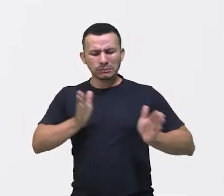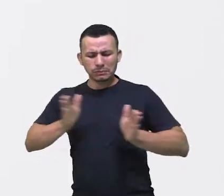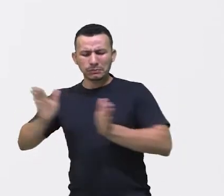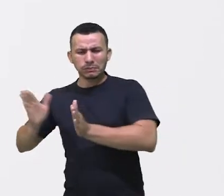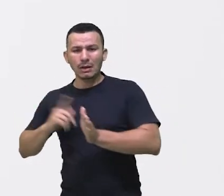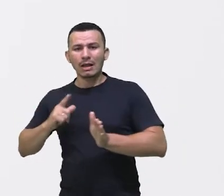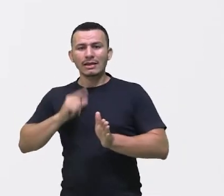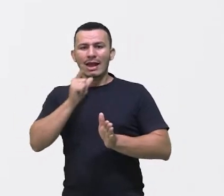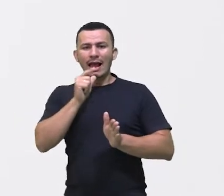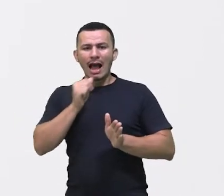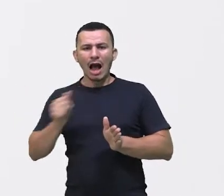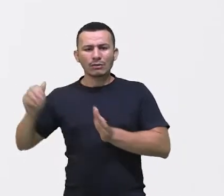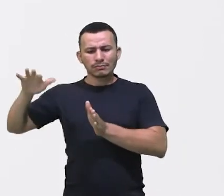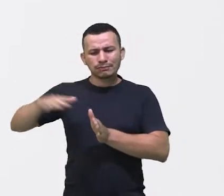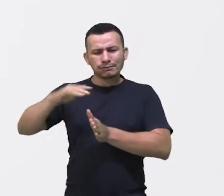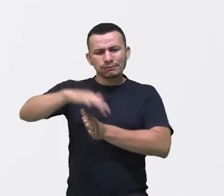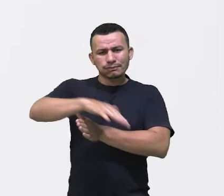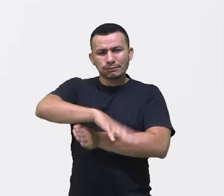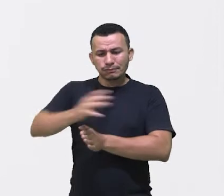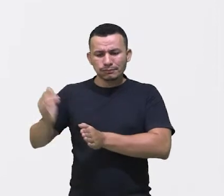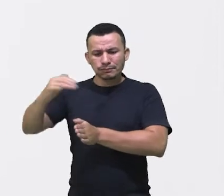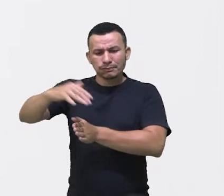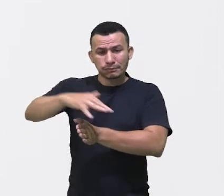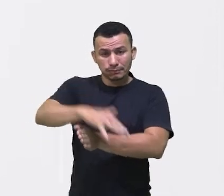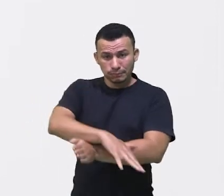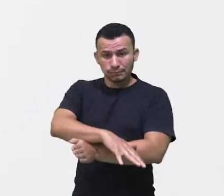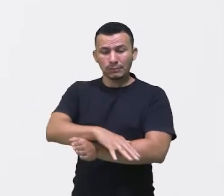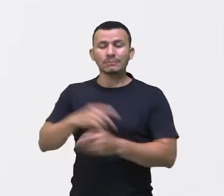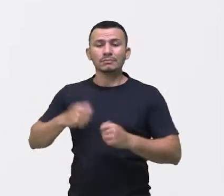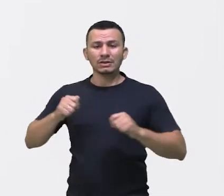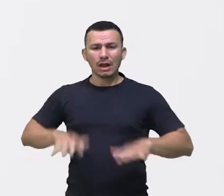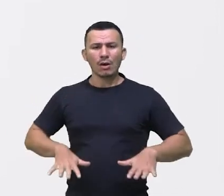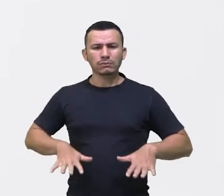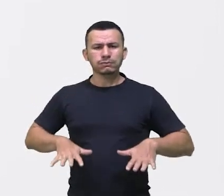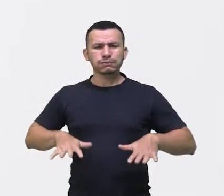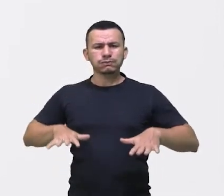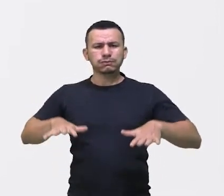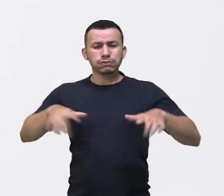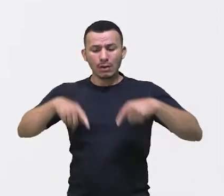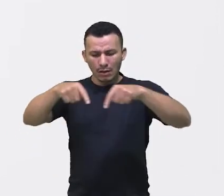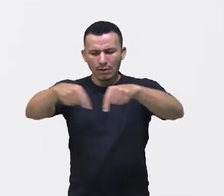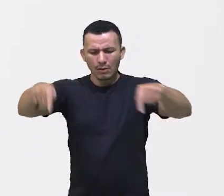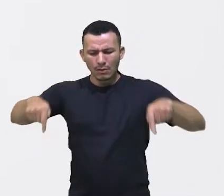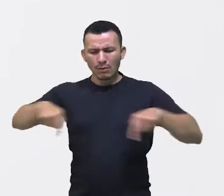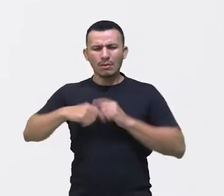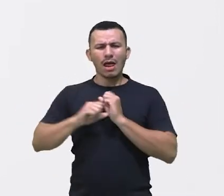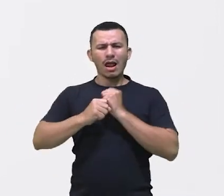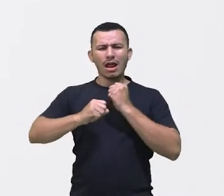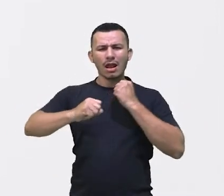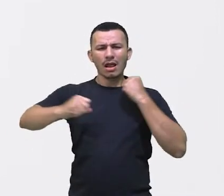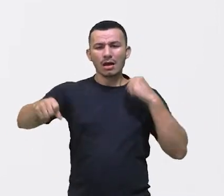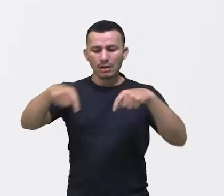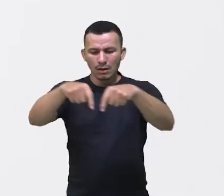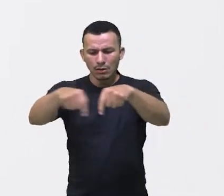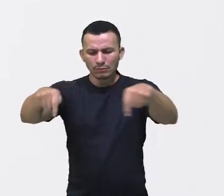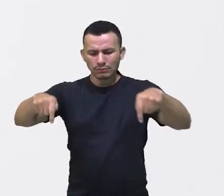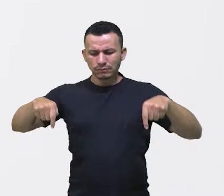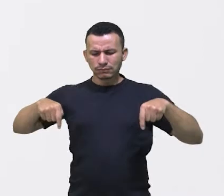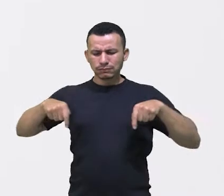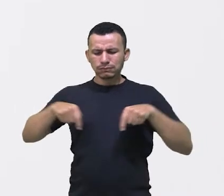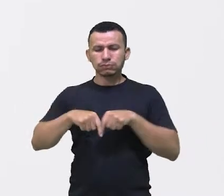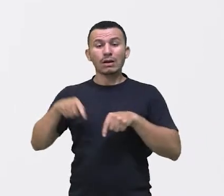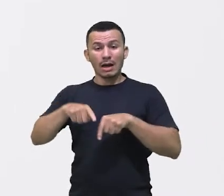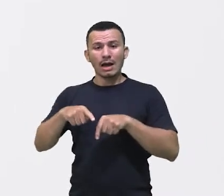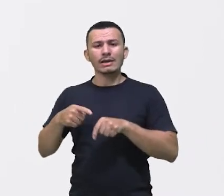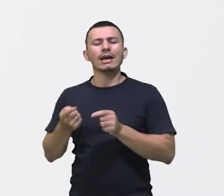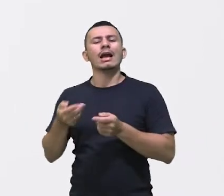eu tive aqui, olha só, que inundar uma grande área para que eu pudesse represar